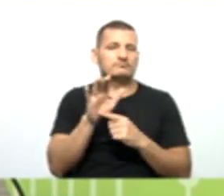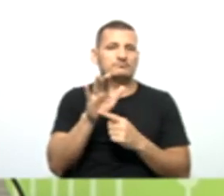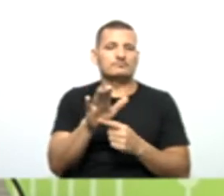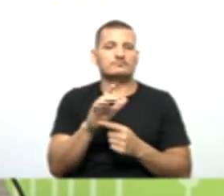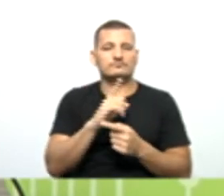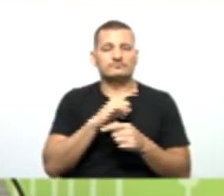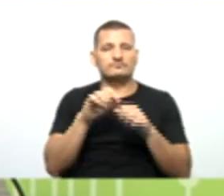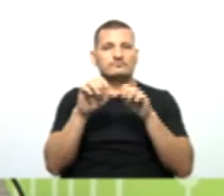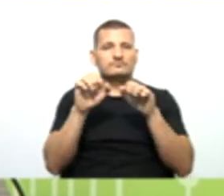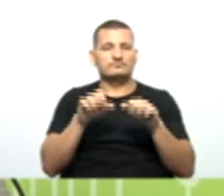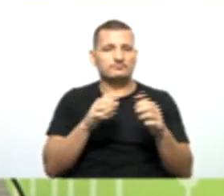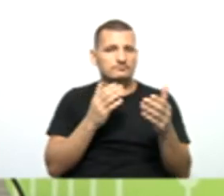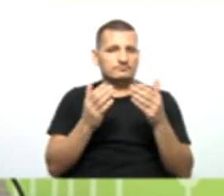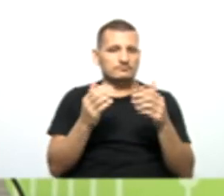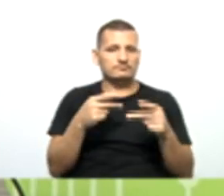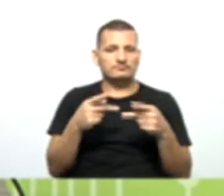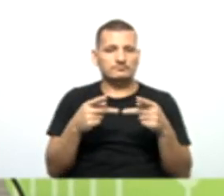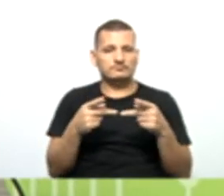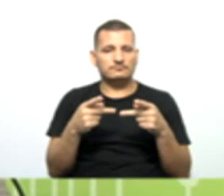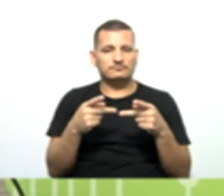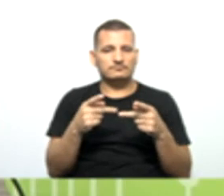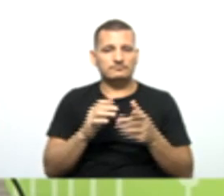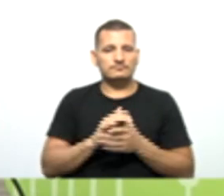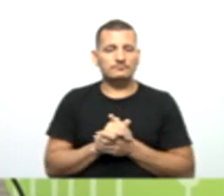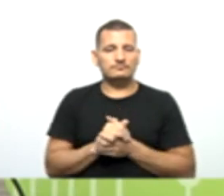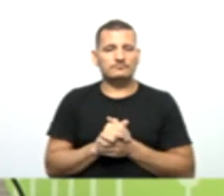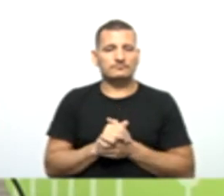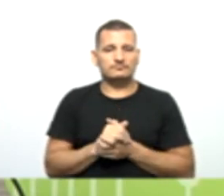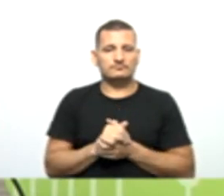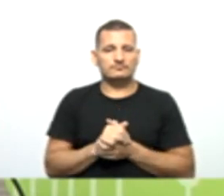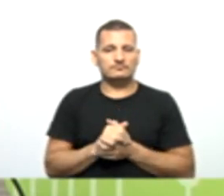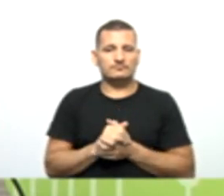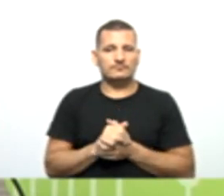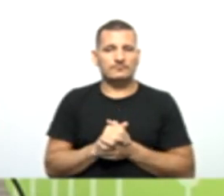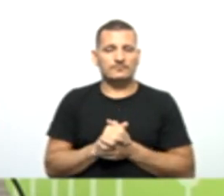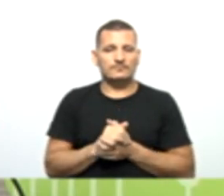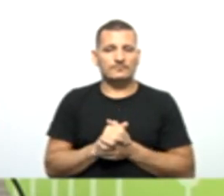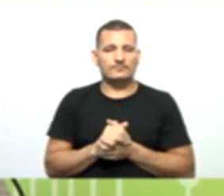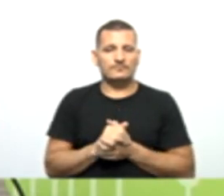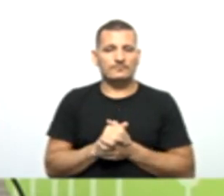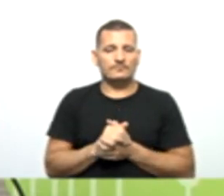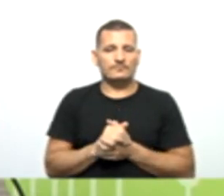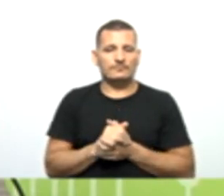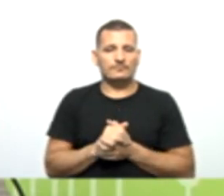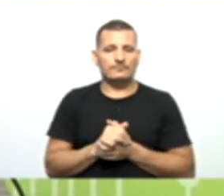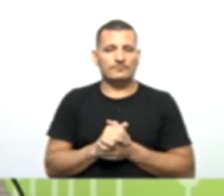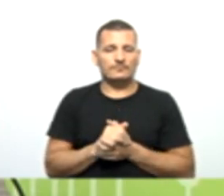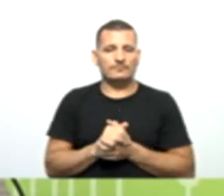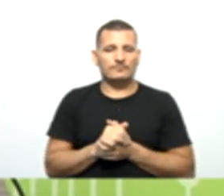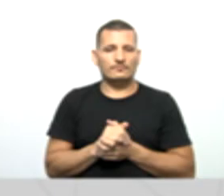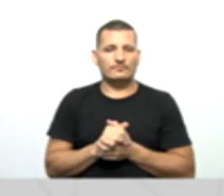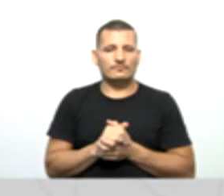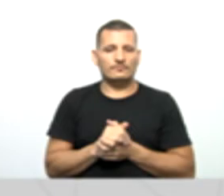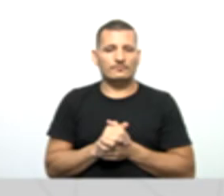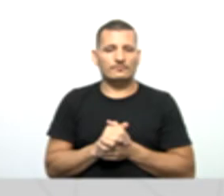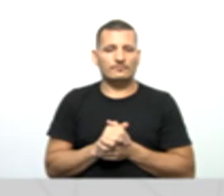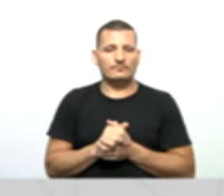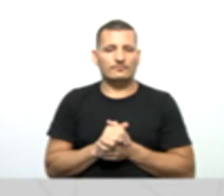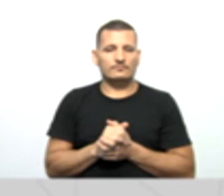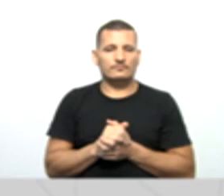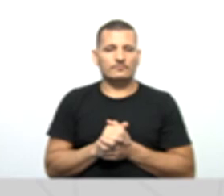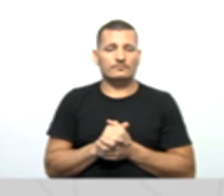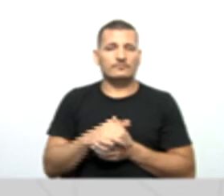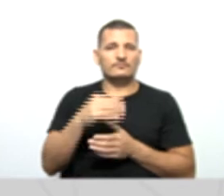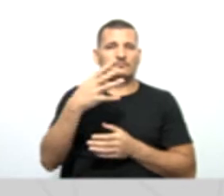de estrutura analítica do projeto. Espero que eu tenha sanado aí essas dúvidas, tá? E falando sobre isso, a gente tem aí a